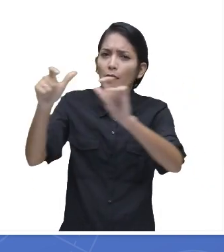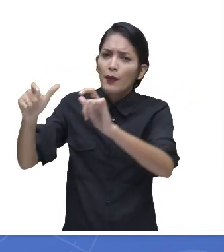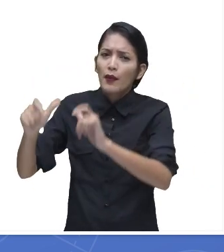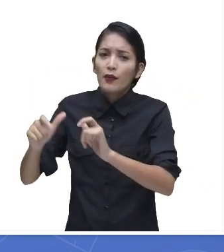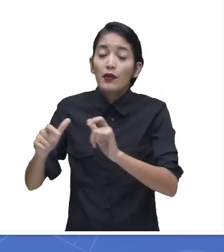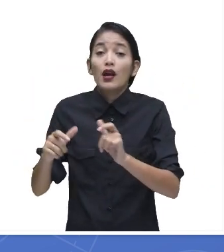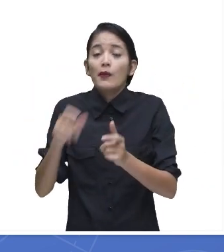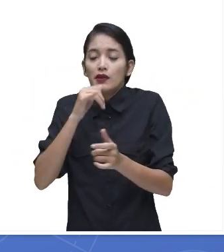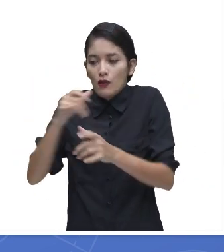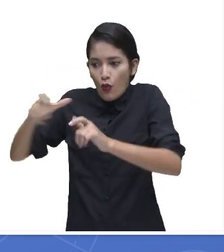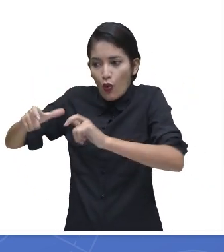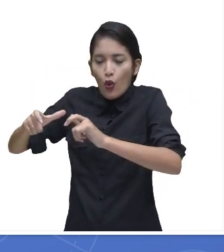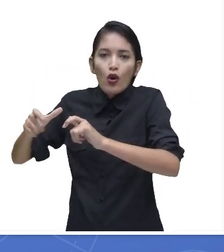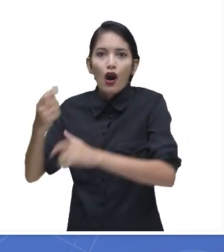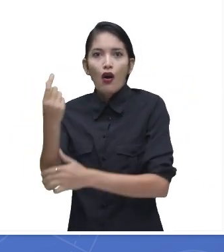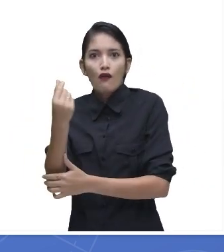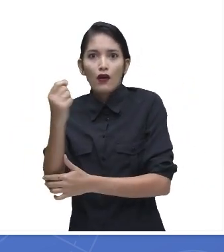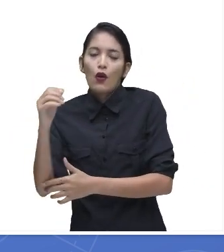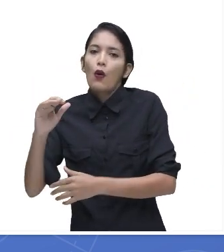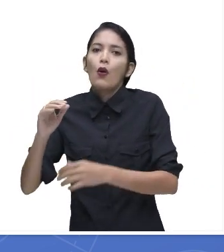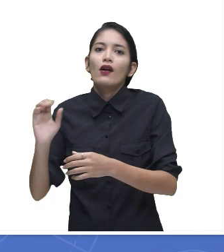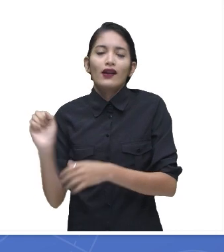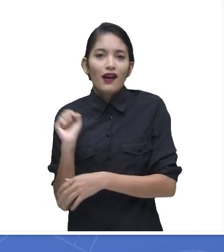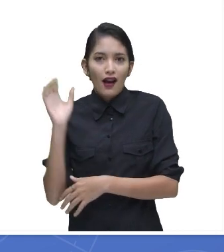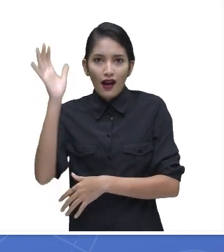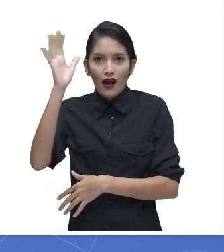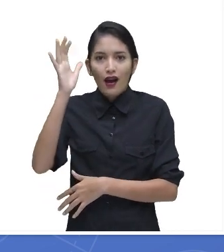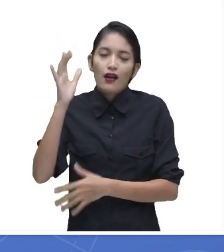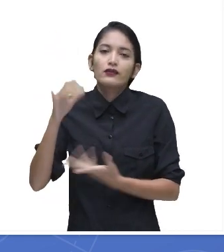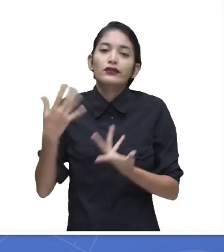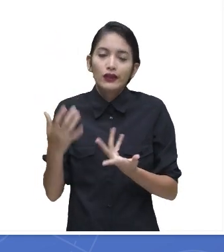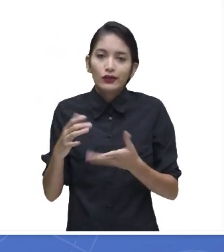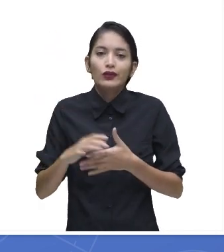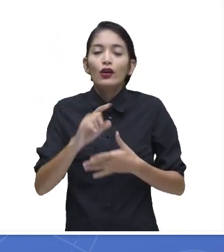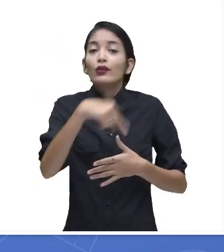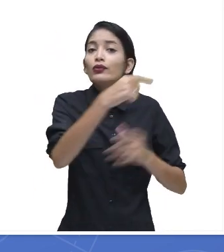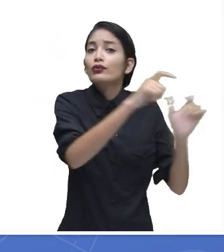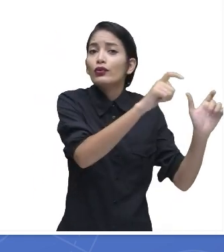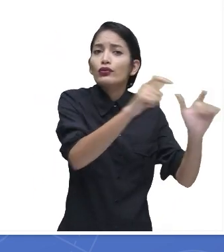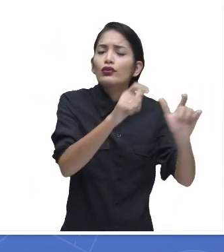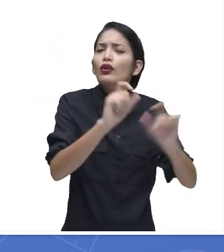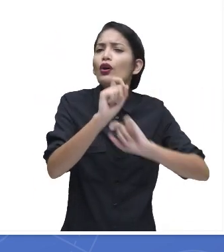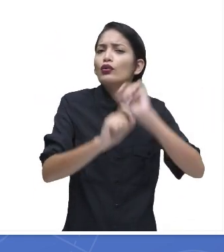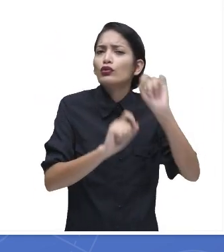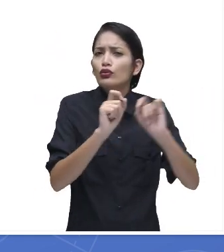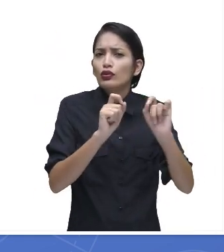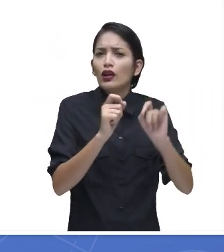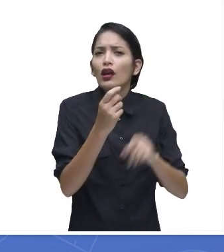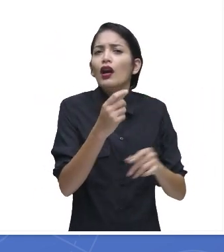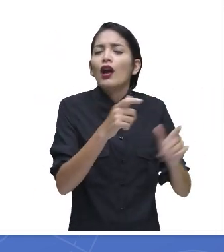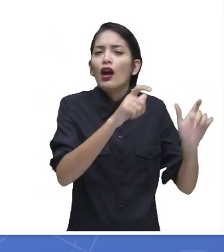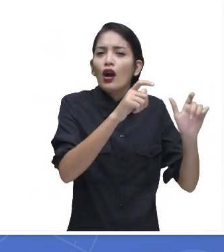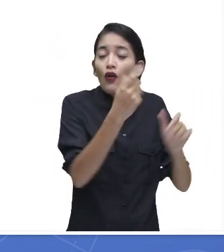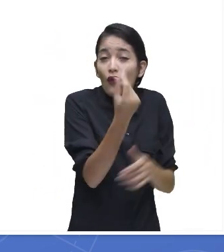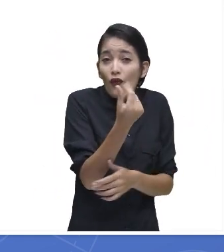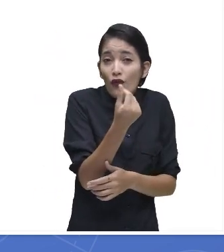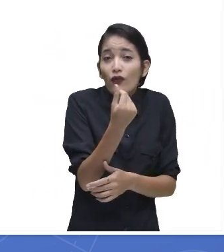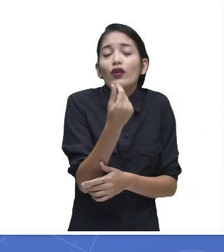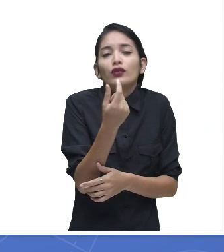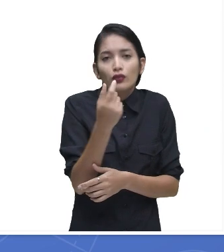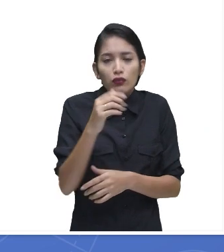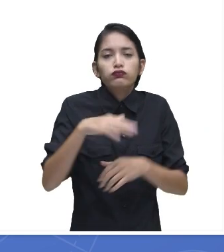mais alto, né? Nada a ver, né? Pelo contrário, em áreas mais urbanizadas é que o preço dos terrenos costumam ser maior,